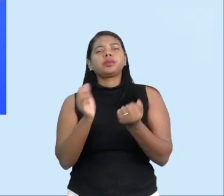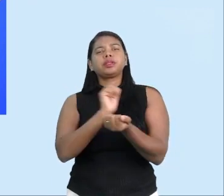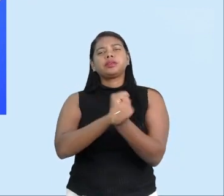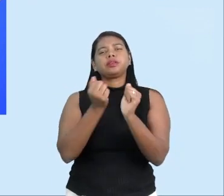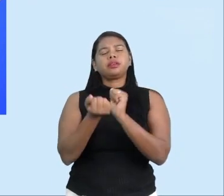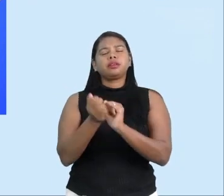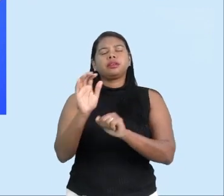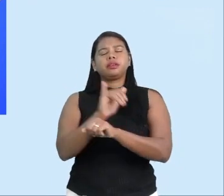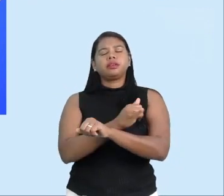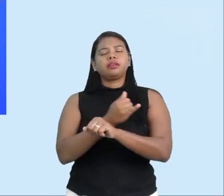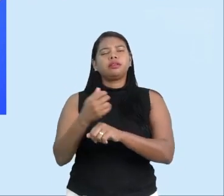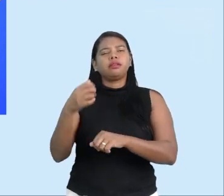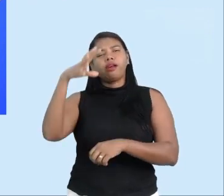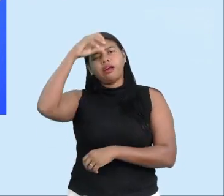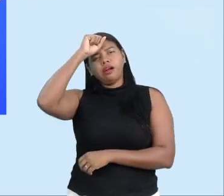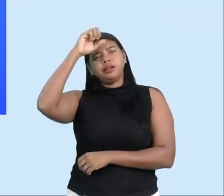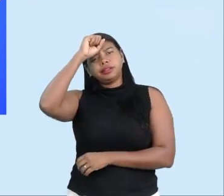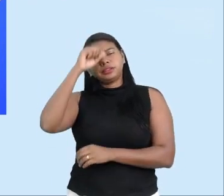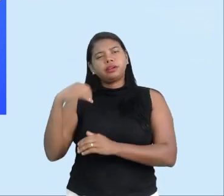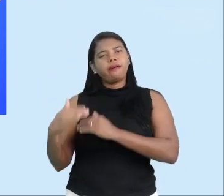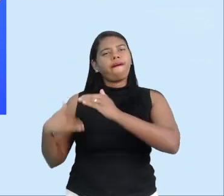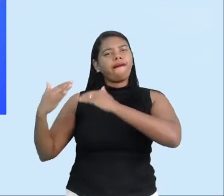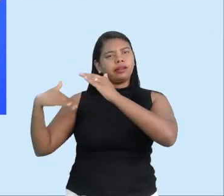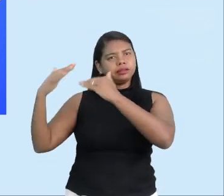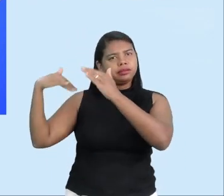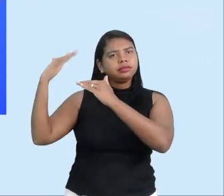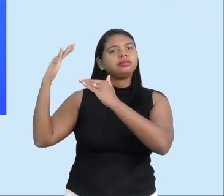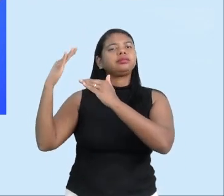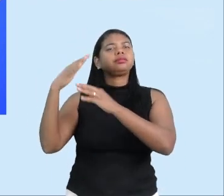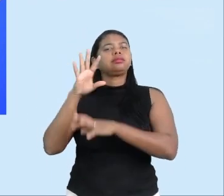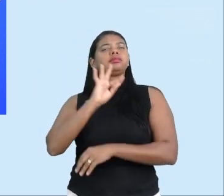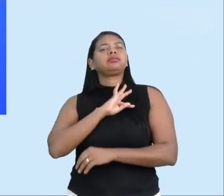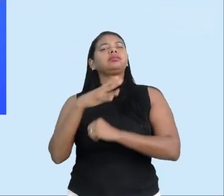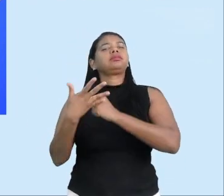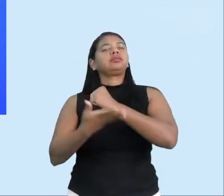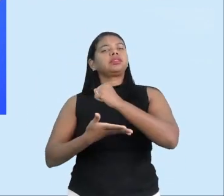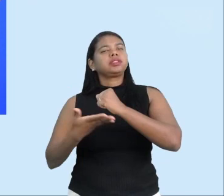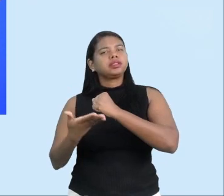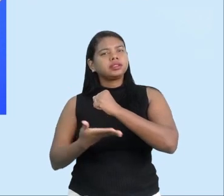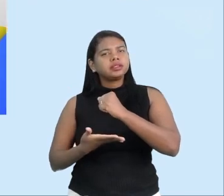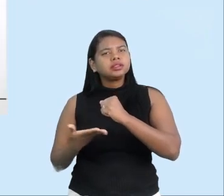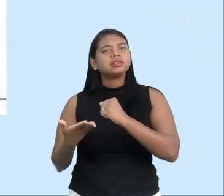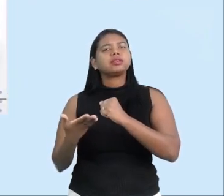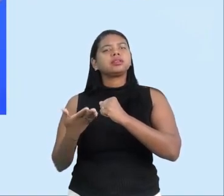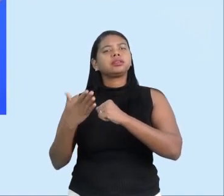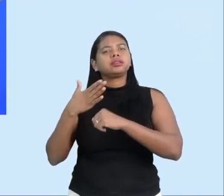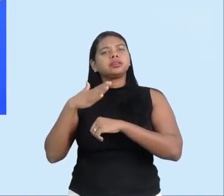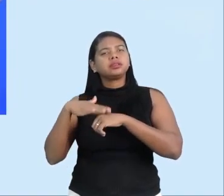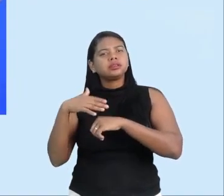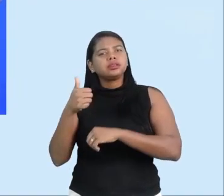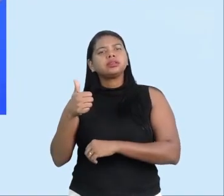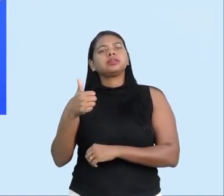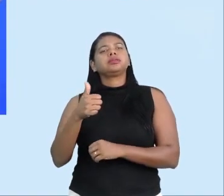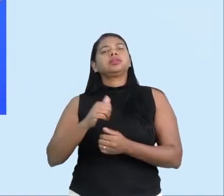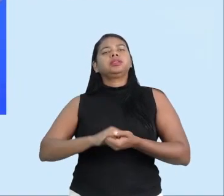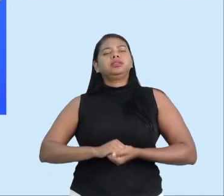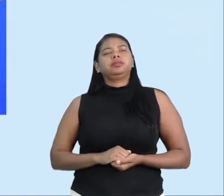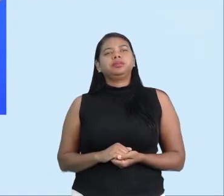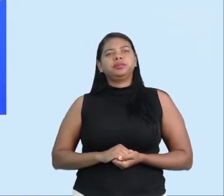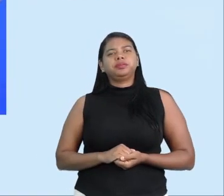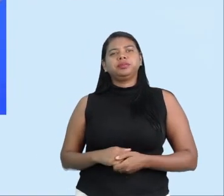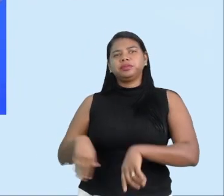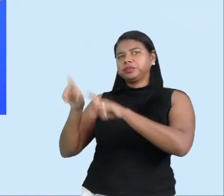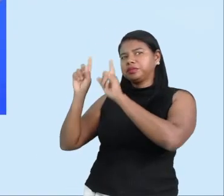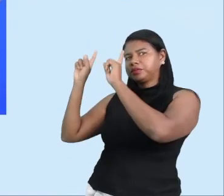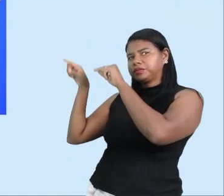você vai desenvolvendo aquela técnica base que você tem e aprimorando ela. Okay? Para clarear os